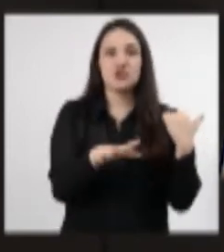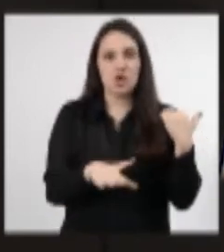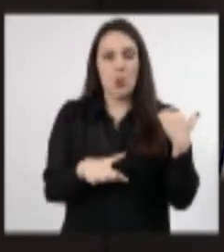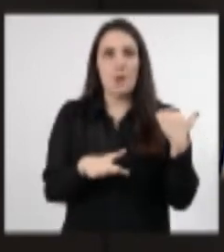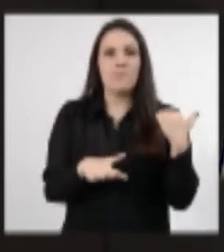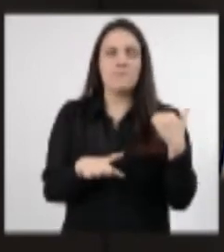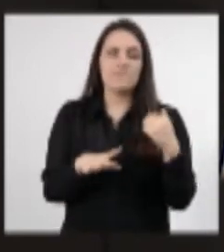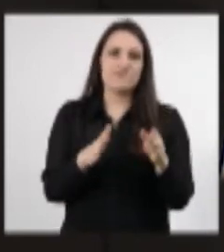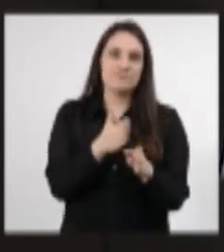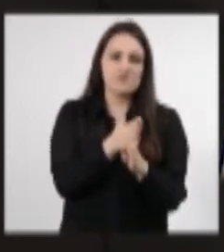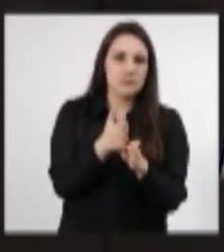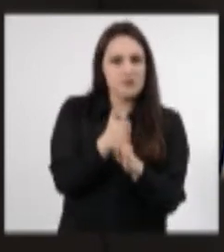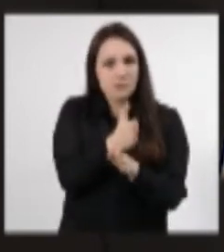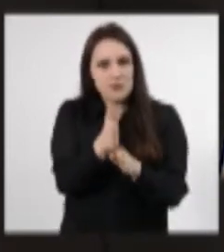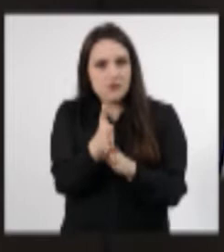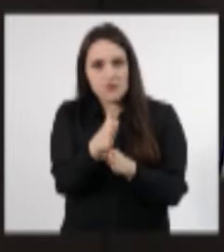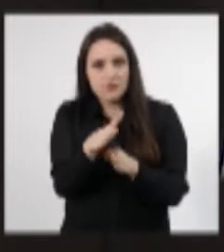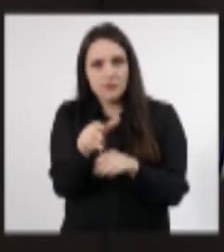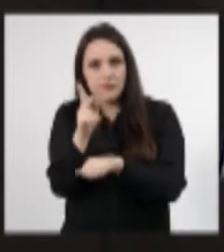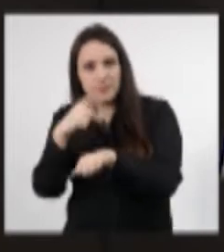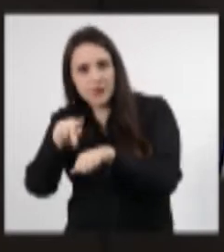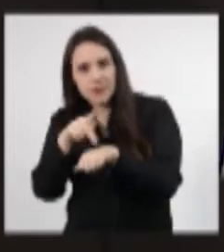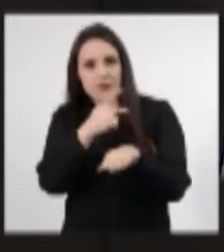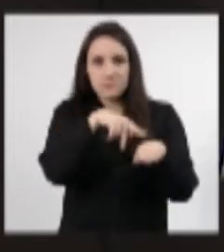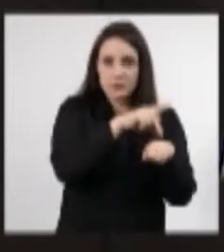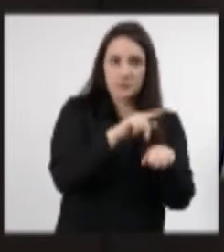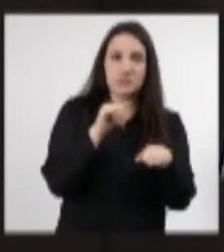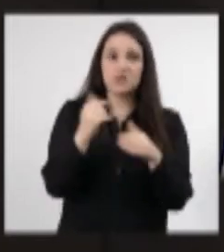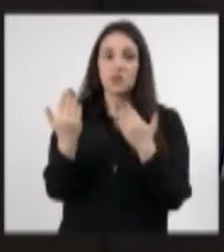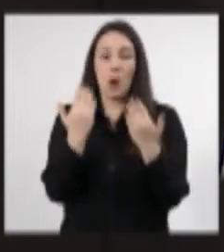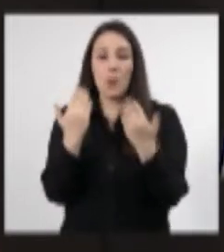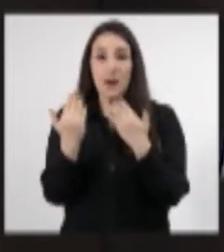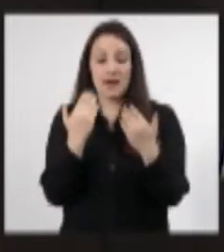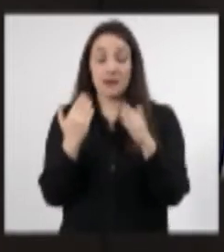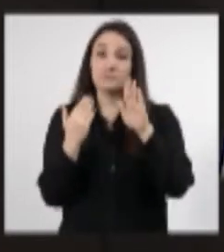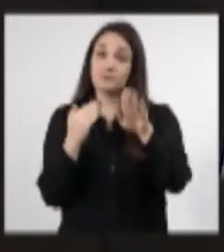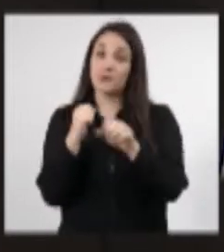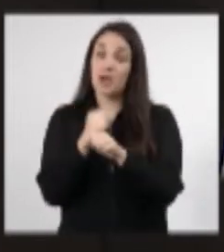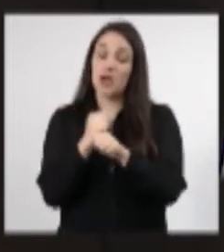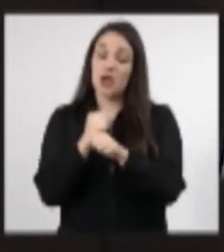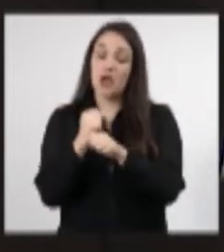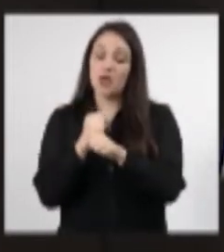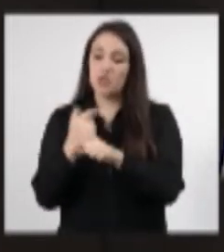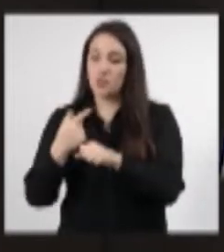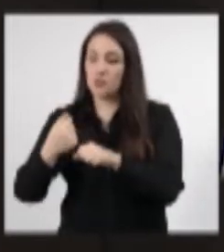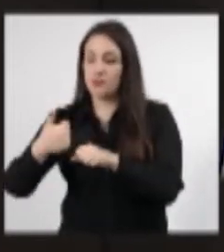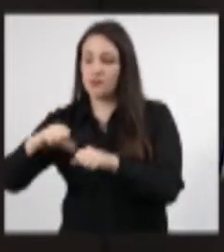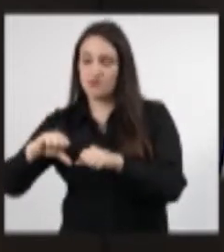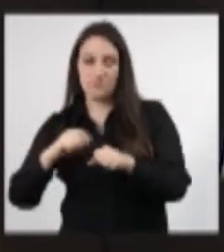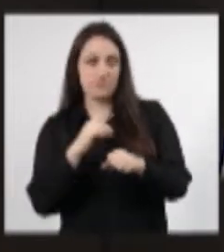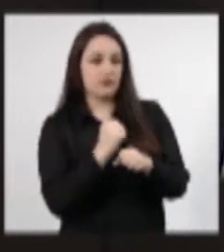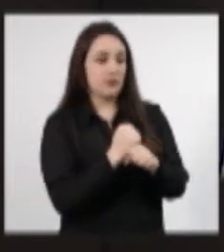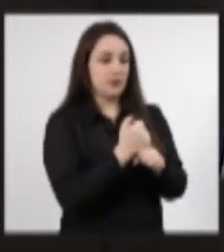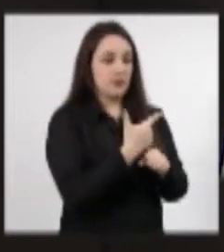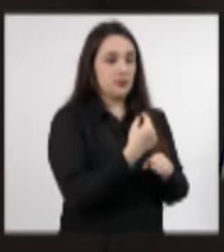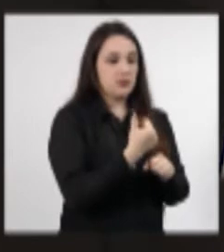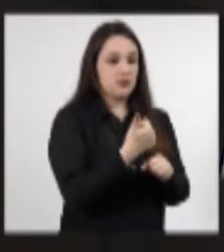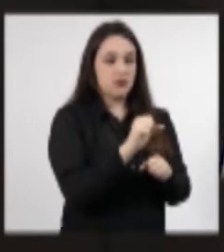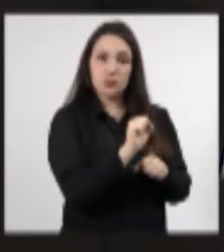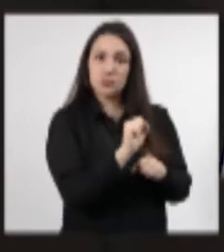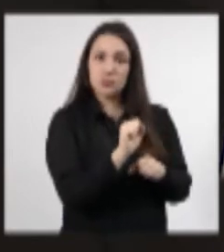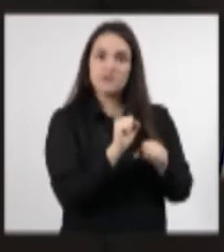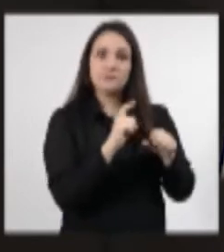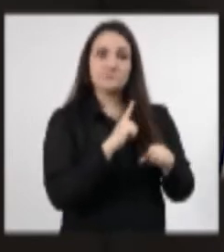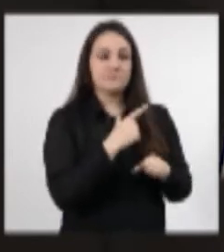ocorridas na região de fronteira. Se comparado ao ano de 2018, em que houve um número